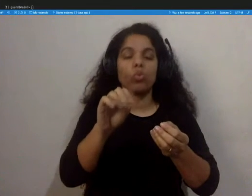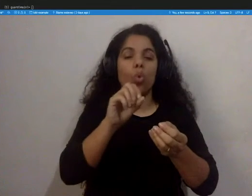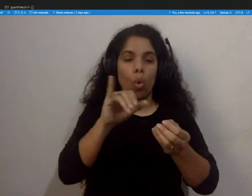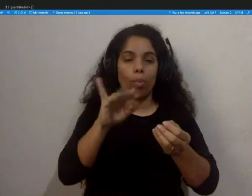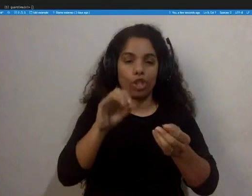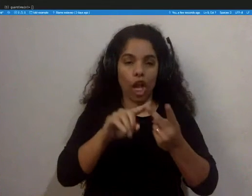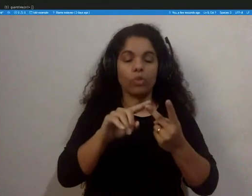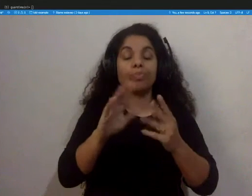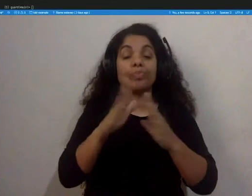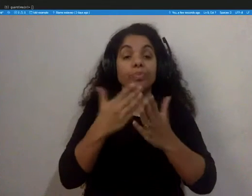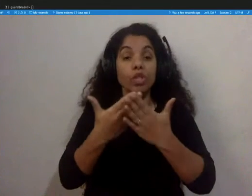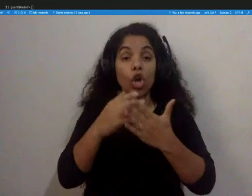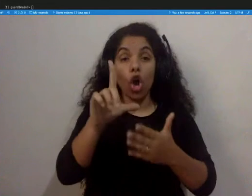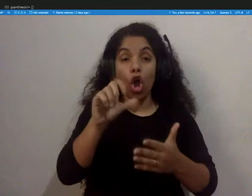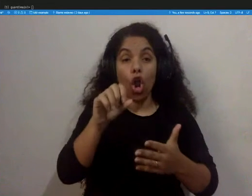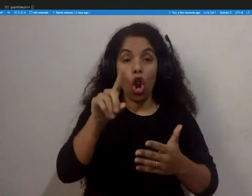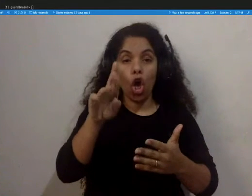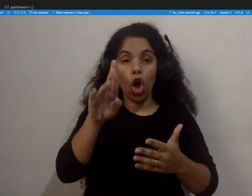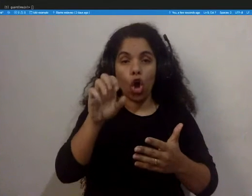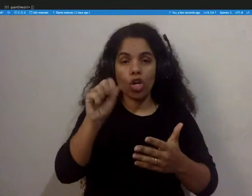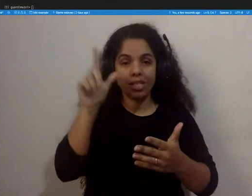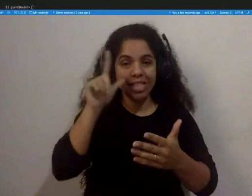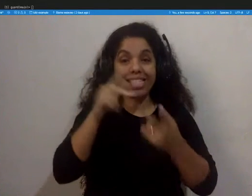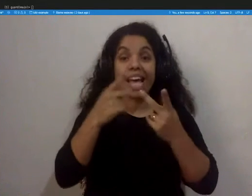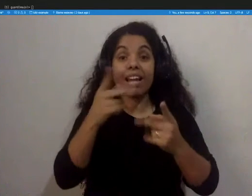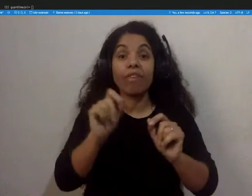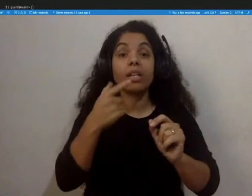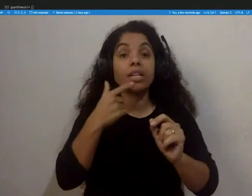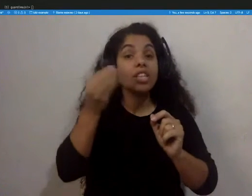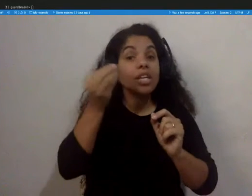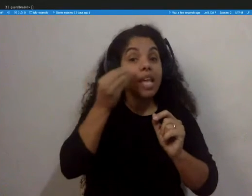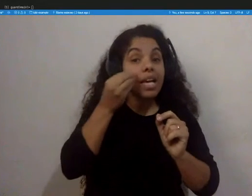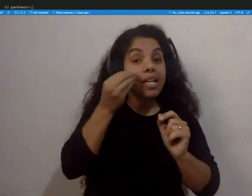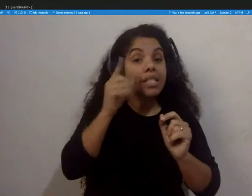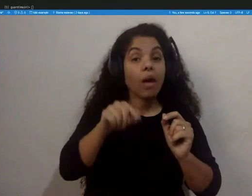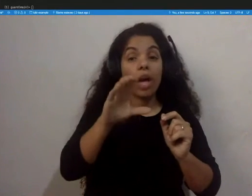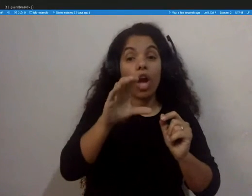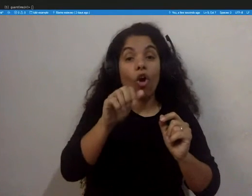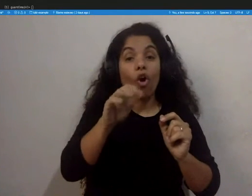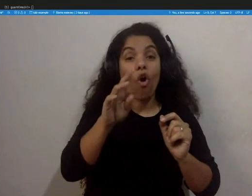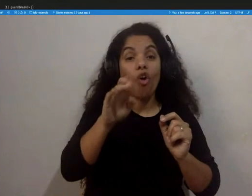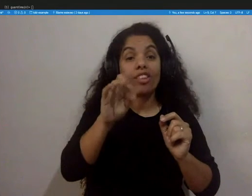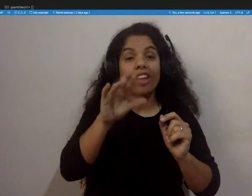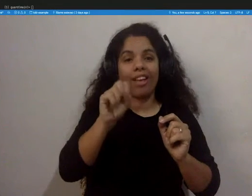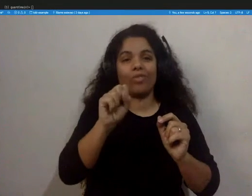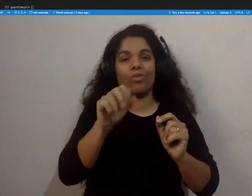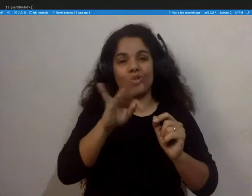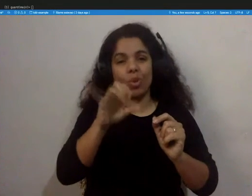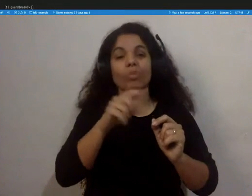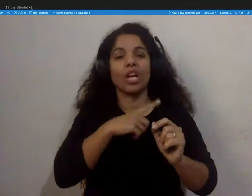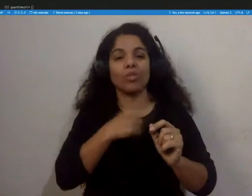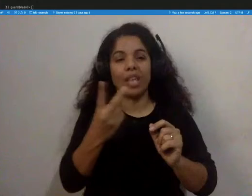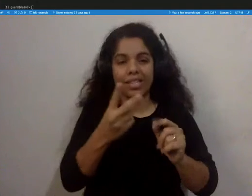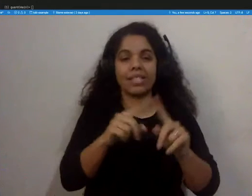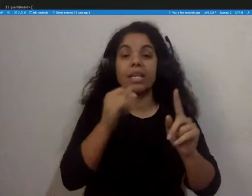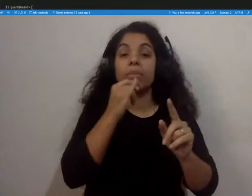Londres ela fala o seguinte: o nosso objetivo é testar os contratos que os nossos objetos têm entre si. É mais ou menos